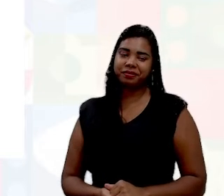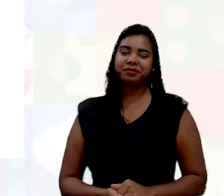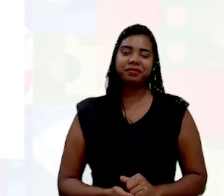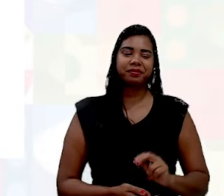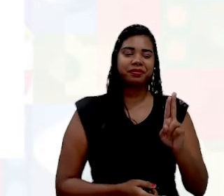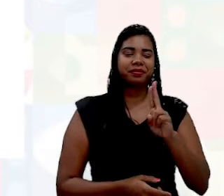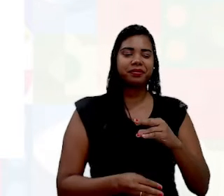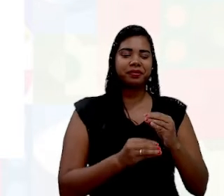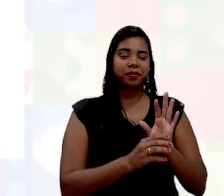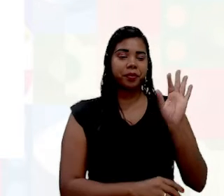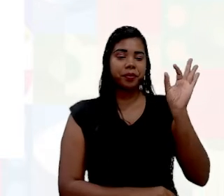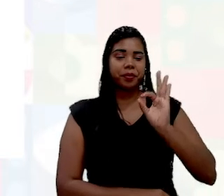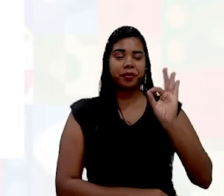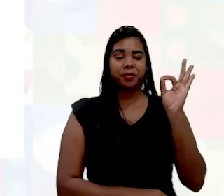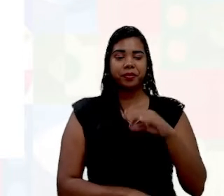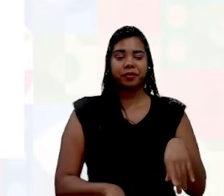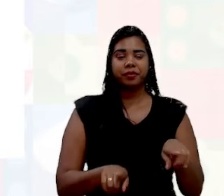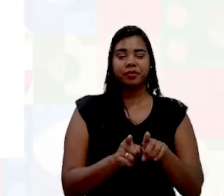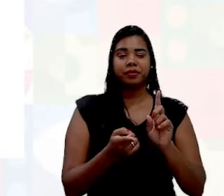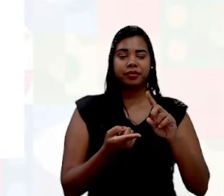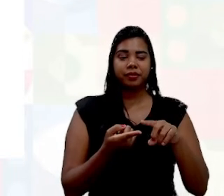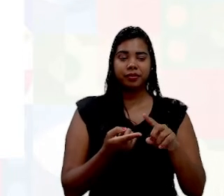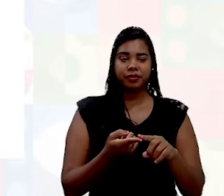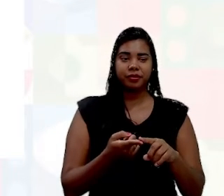o percentual, né? Aí bota